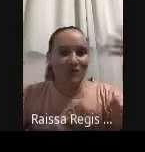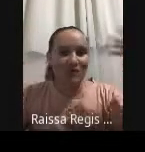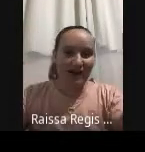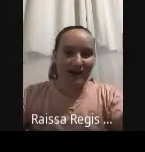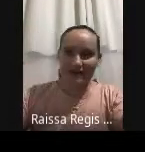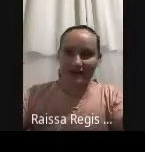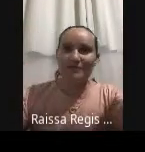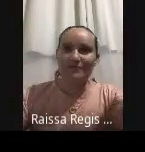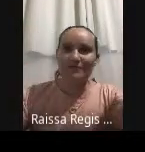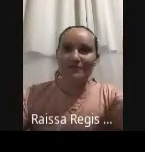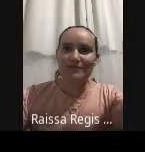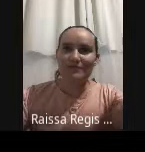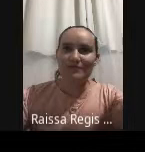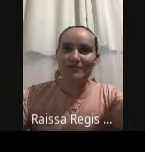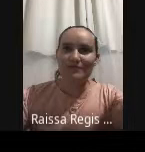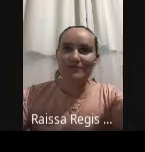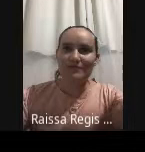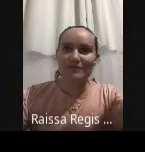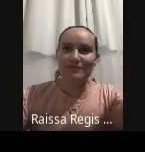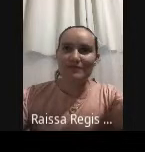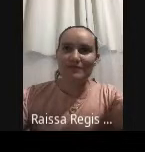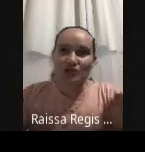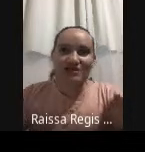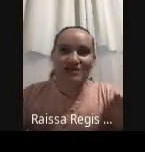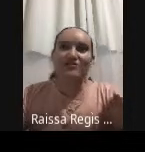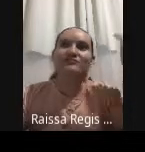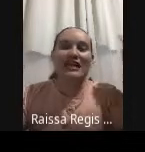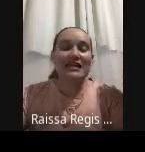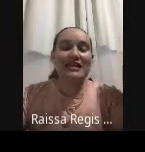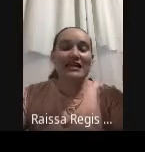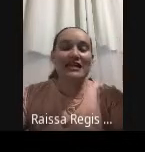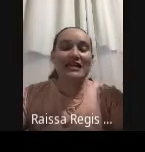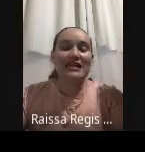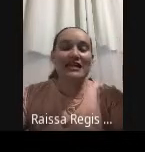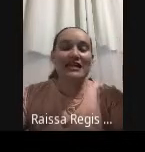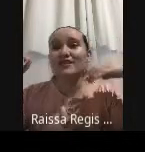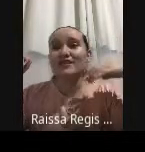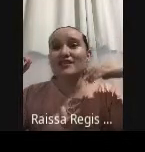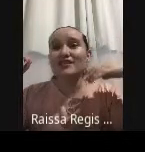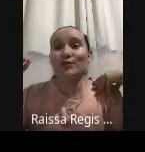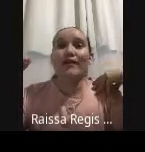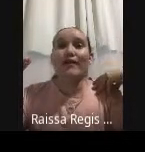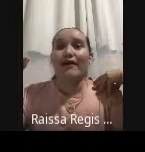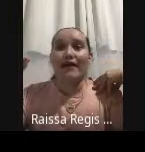língua falada, claro. E para escrever, eles utilizavam desenhos.